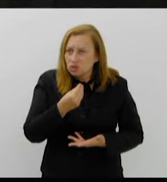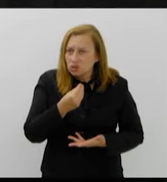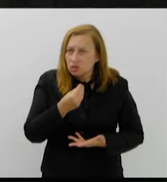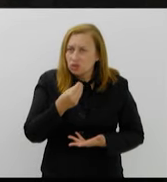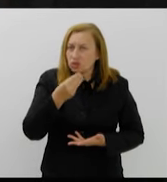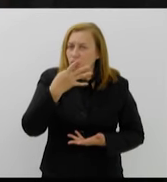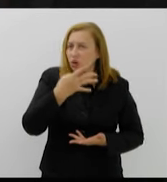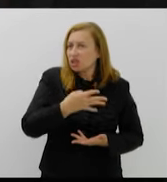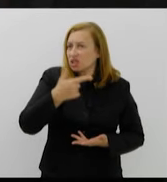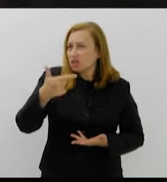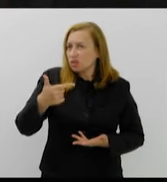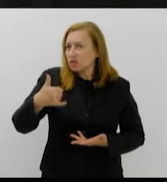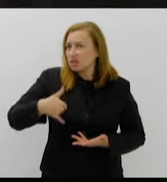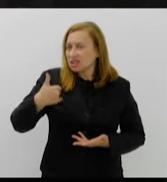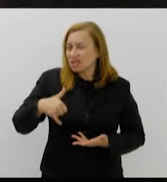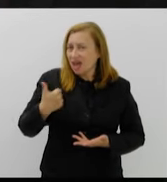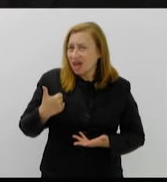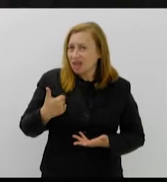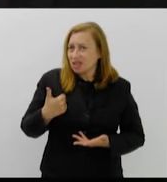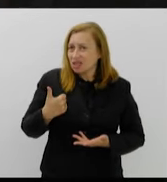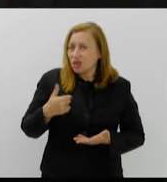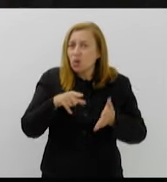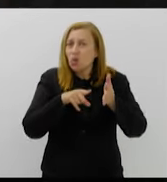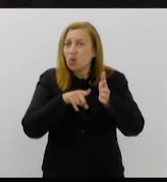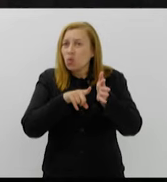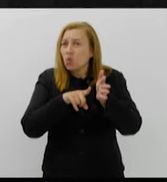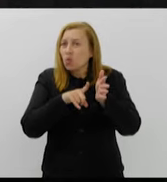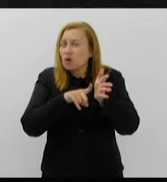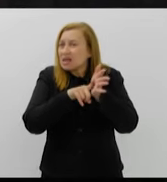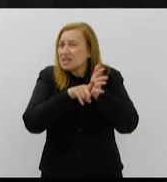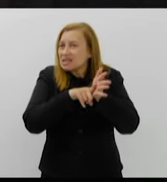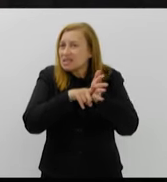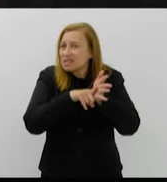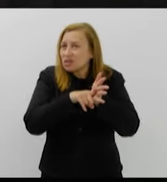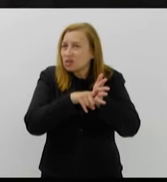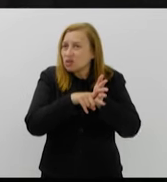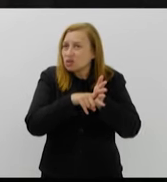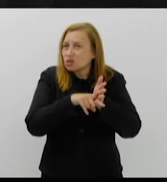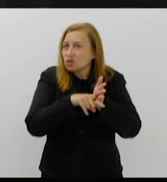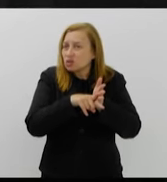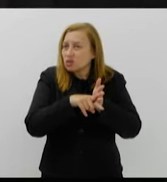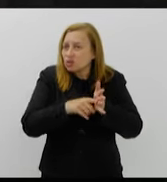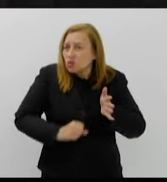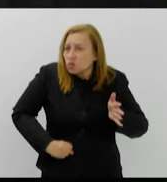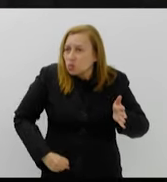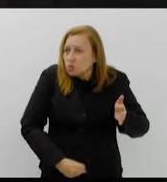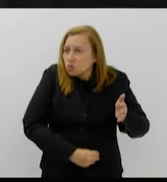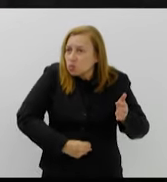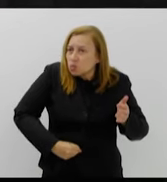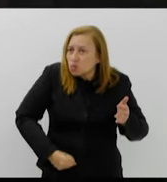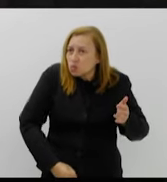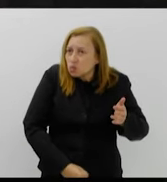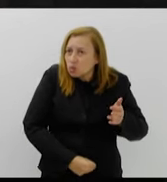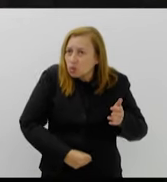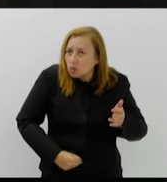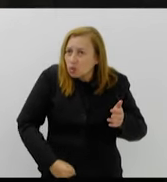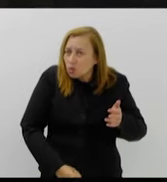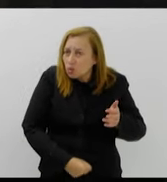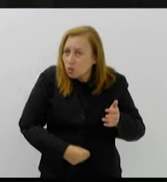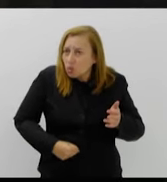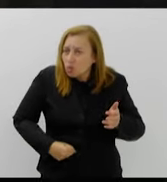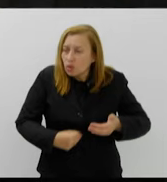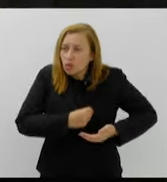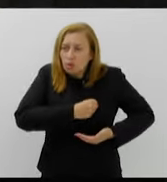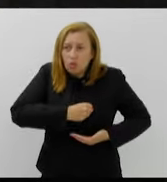para ele mesmo na Secretaria de sa o exame de ultrassom fluxo obstétrico Ultra